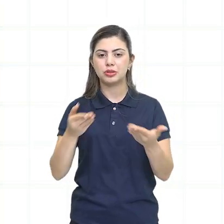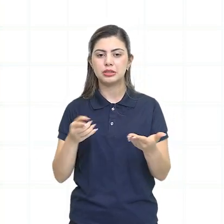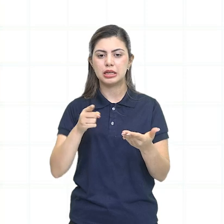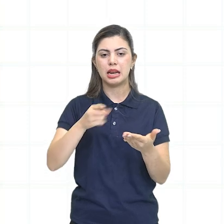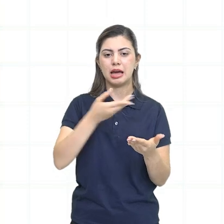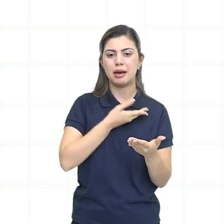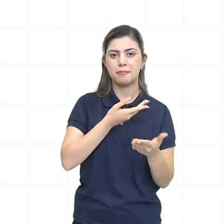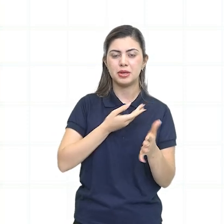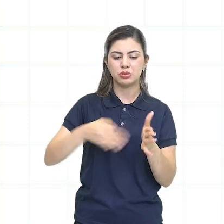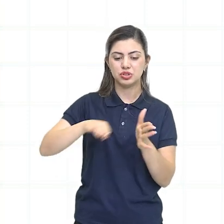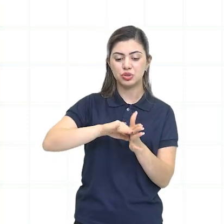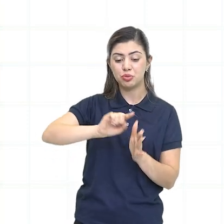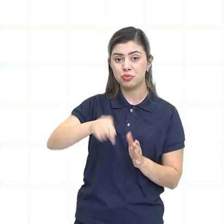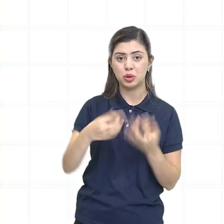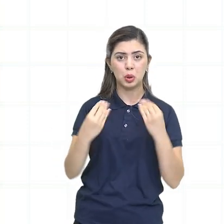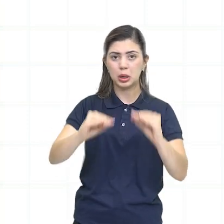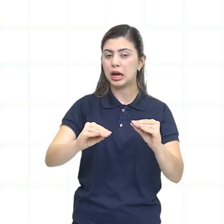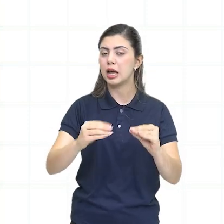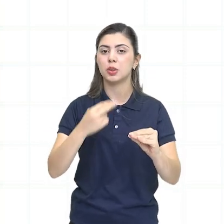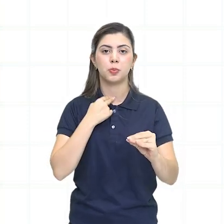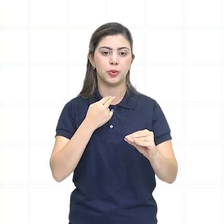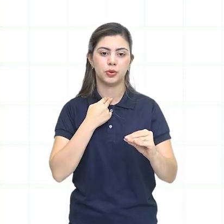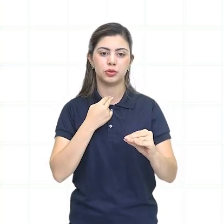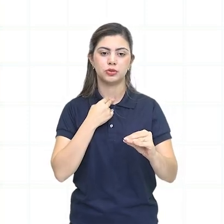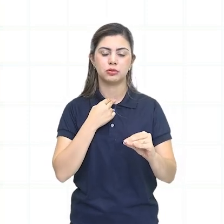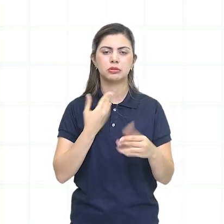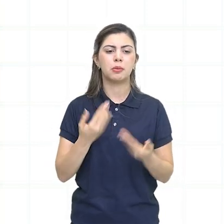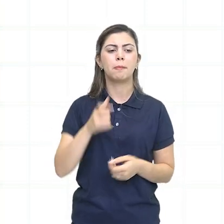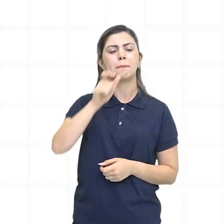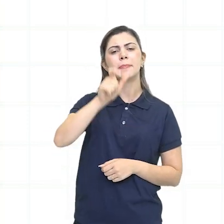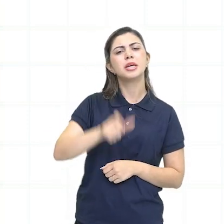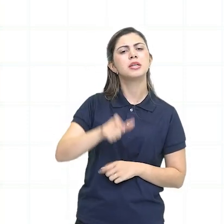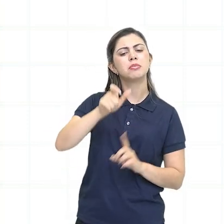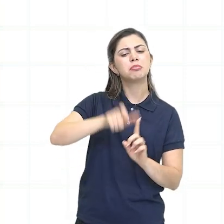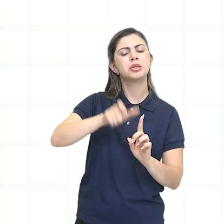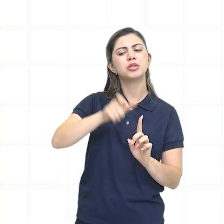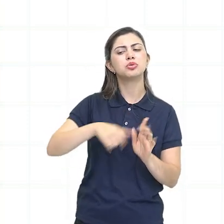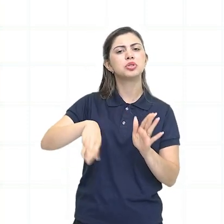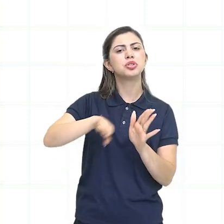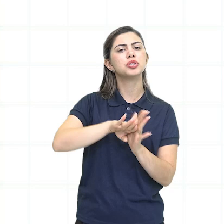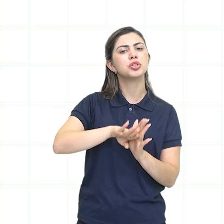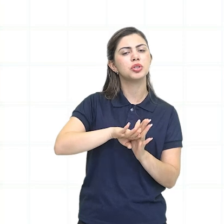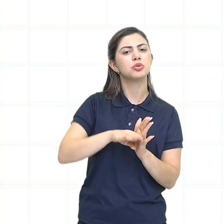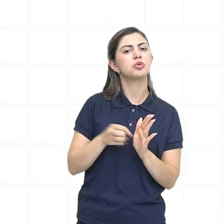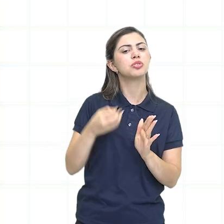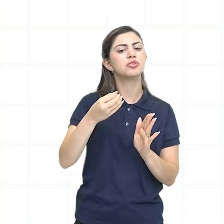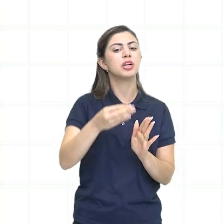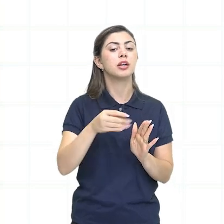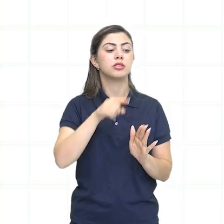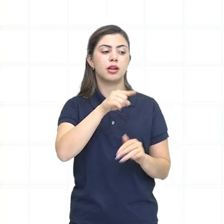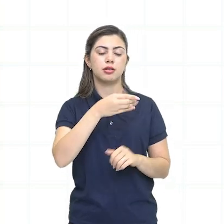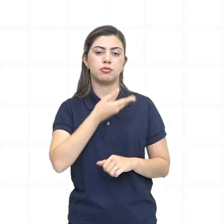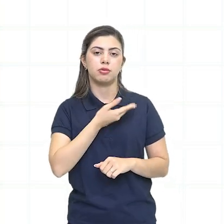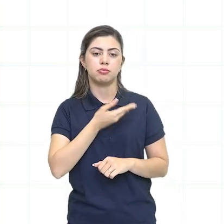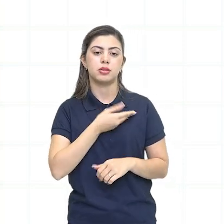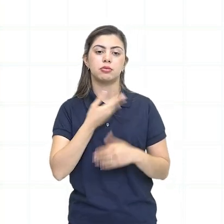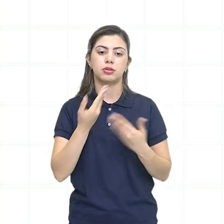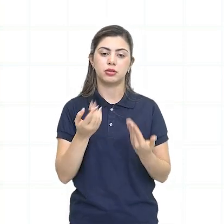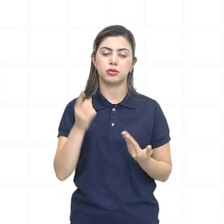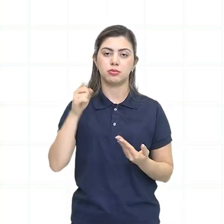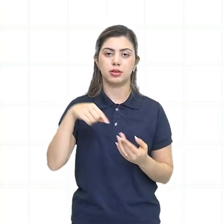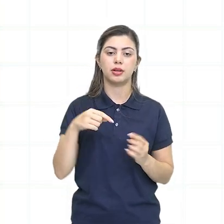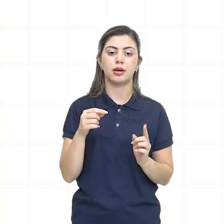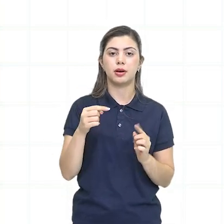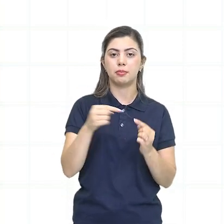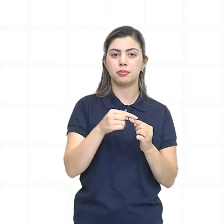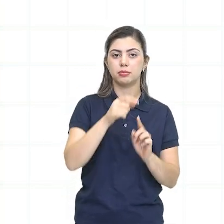Não separe de hipótese alguma. Quem chegou de viagem, para você saber quem é o sujeito? O nosso querido amigo. Tudo isso aqui é